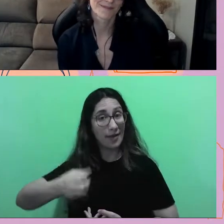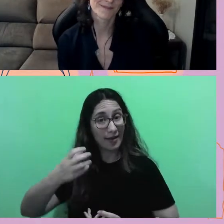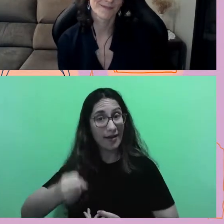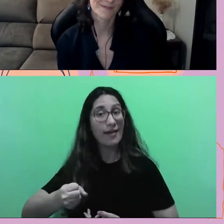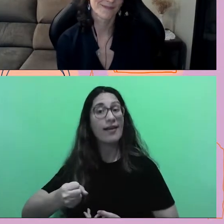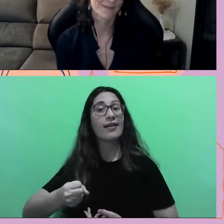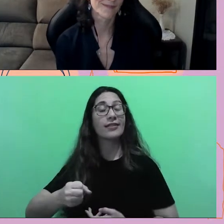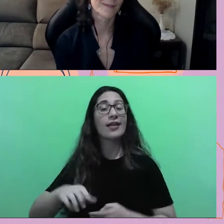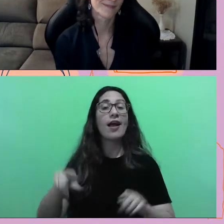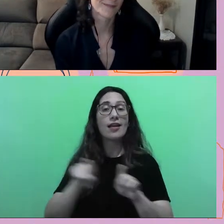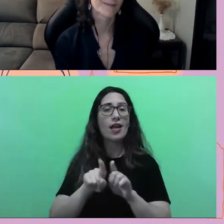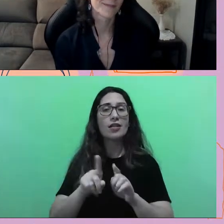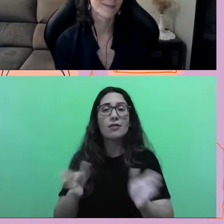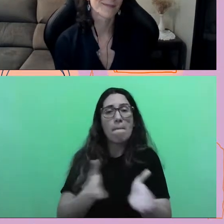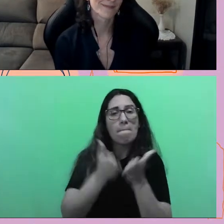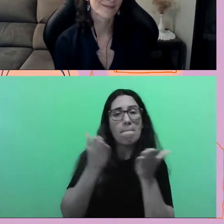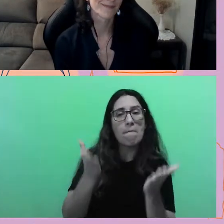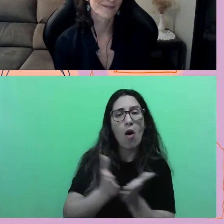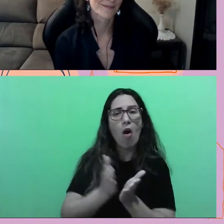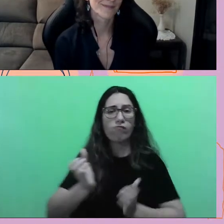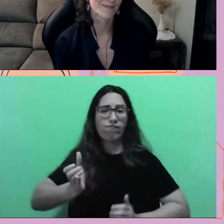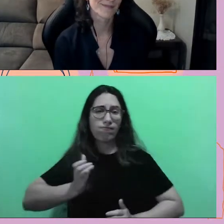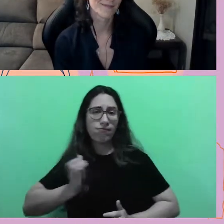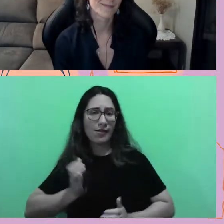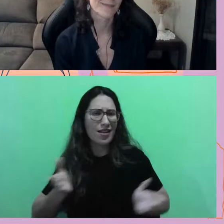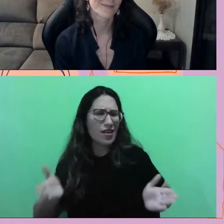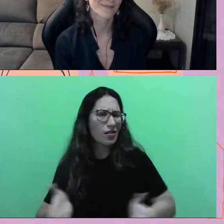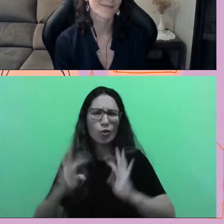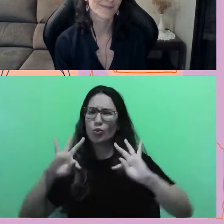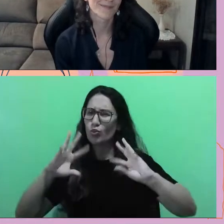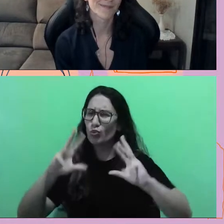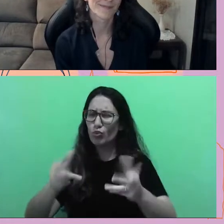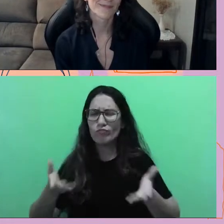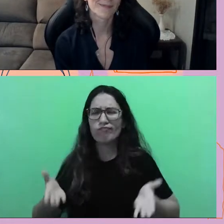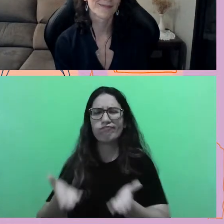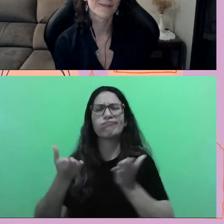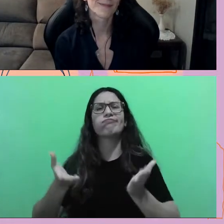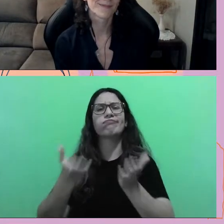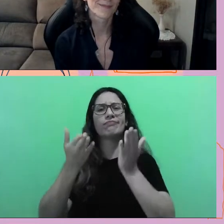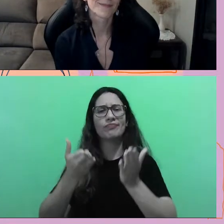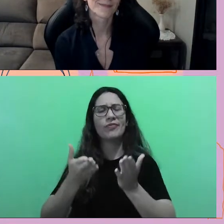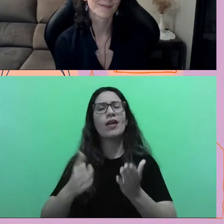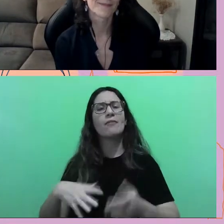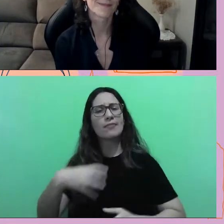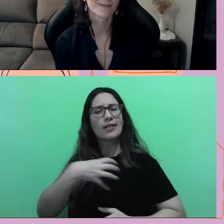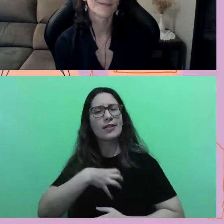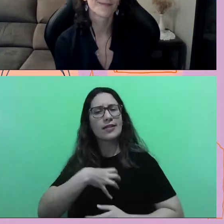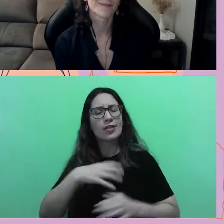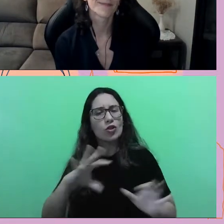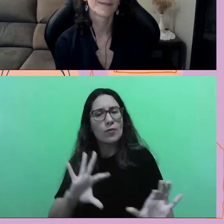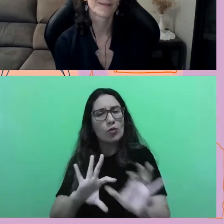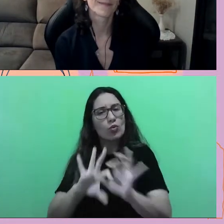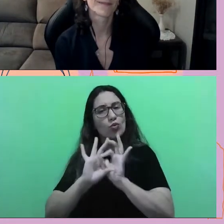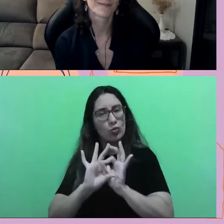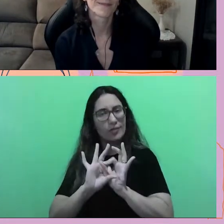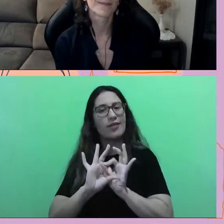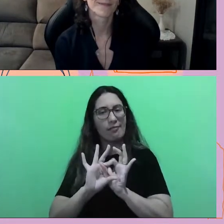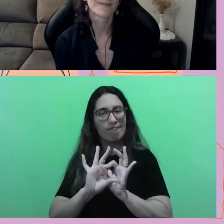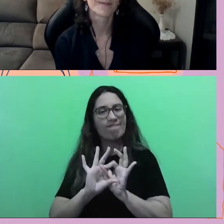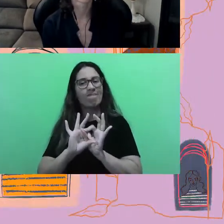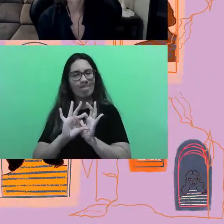classe média, rica, pobre, para poder, né, ter esse sentimento de unidade, né, para,